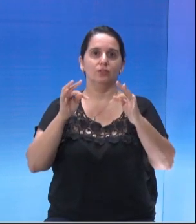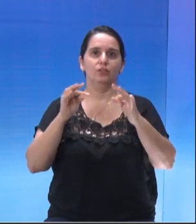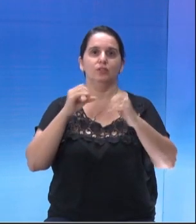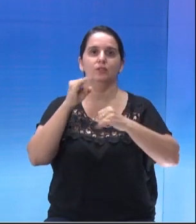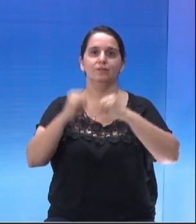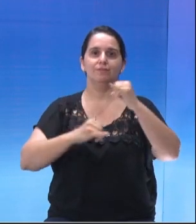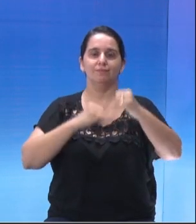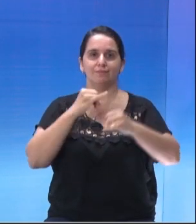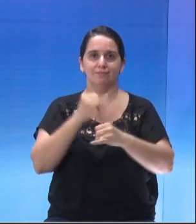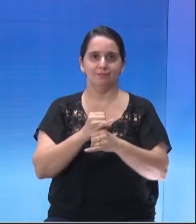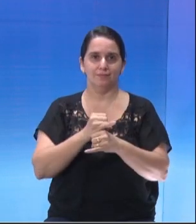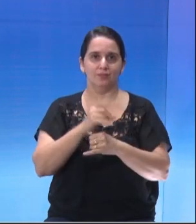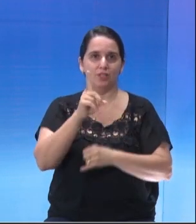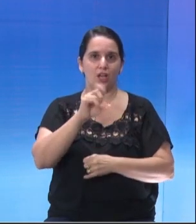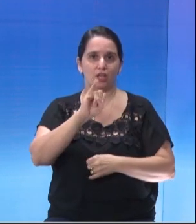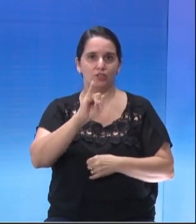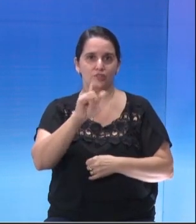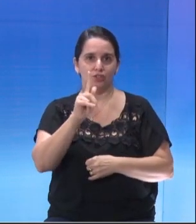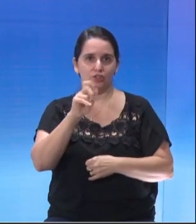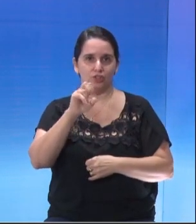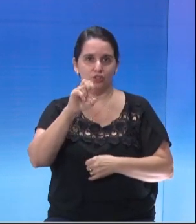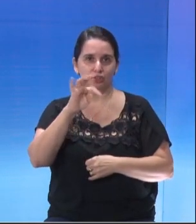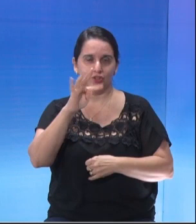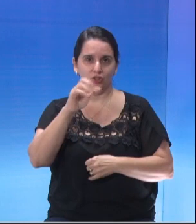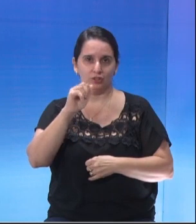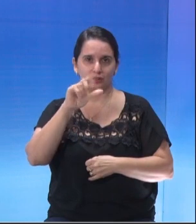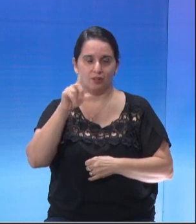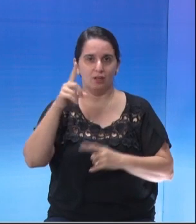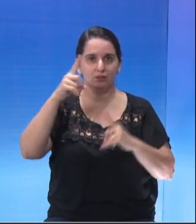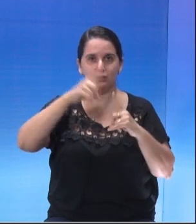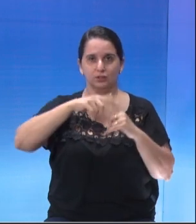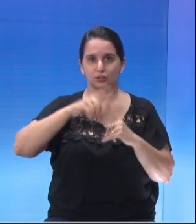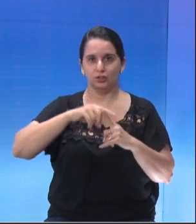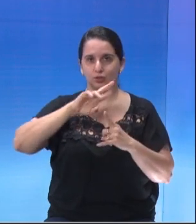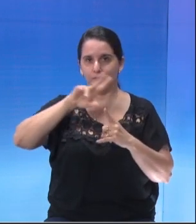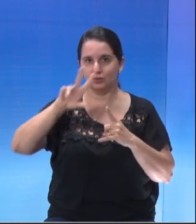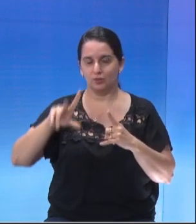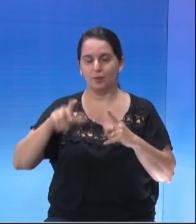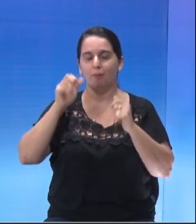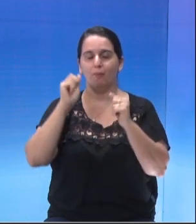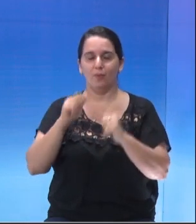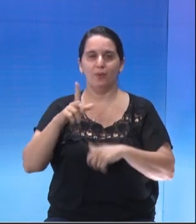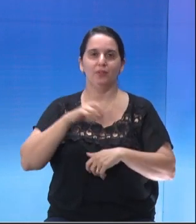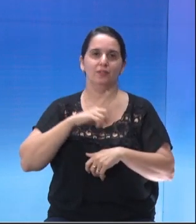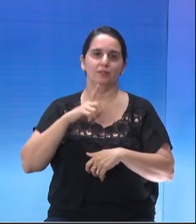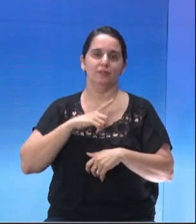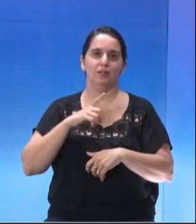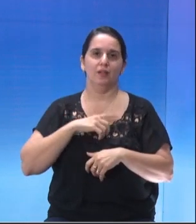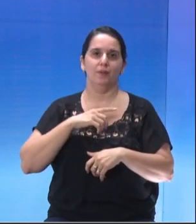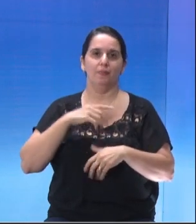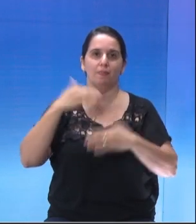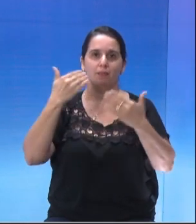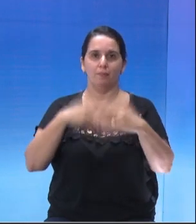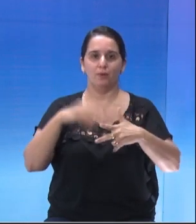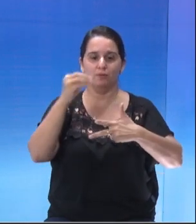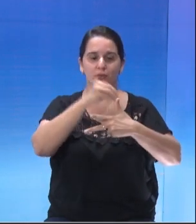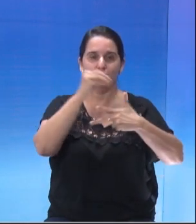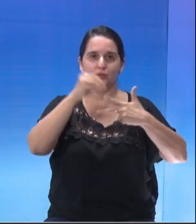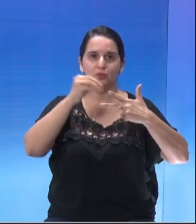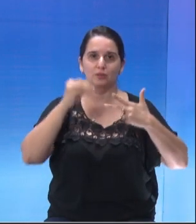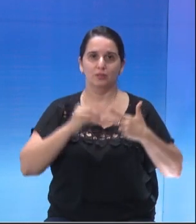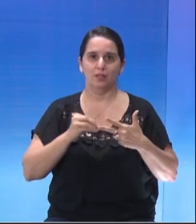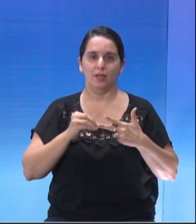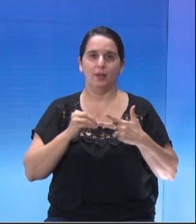né? Gente, esses novos gêneros textuais, eles vão sim aparecer no Enem, vocês podem ter certeza. Não vai perguntar o que ele é,